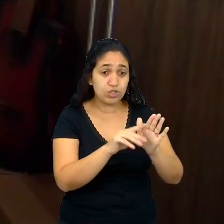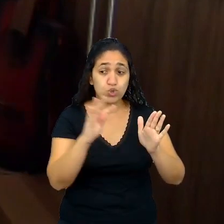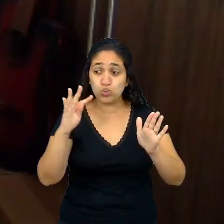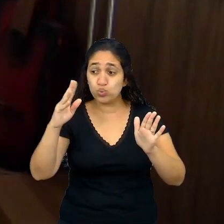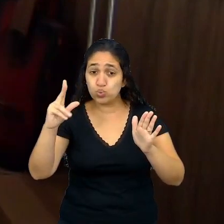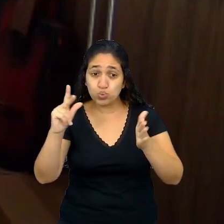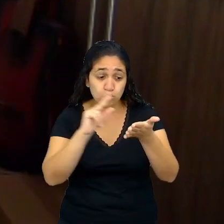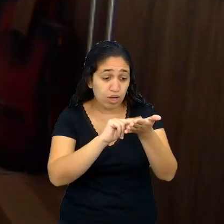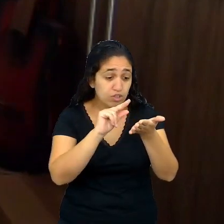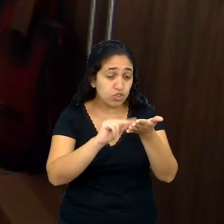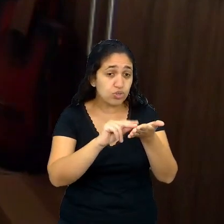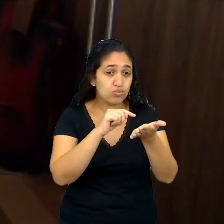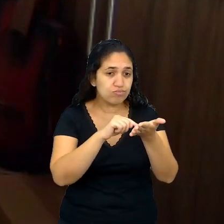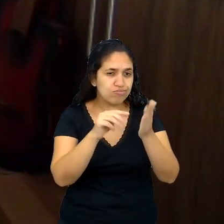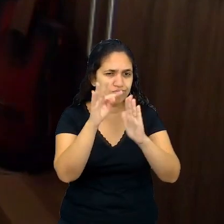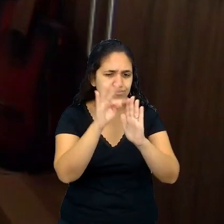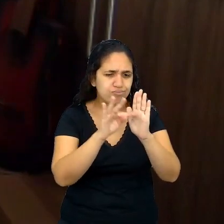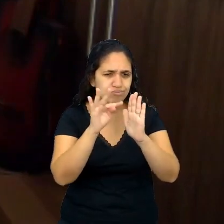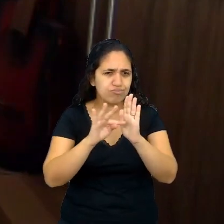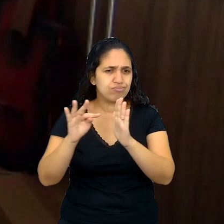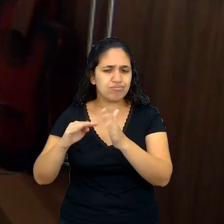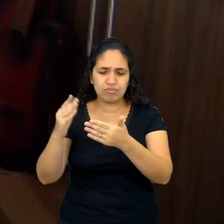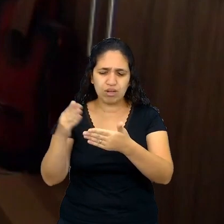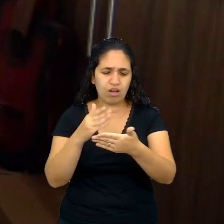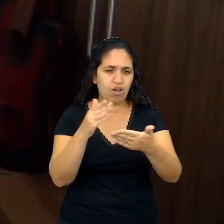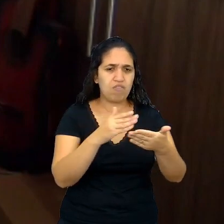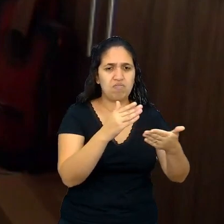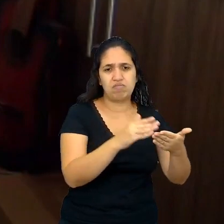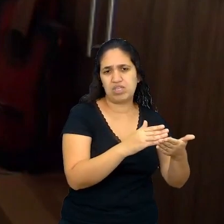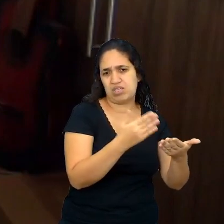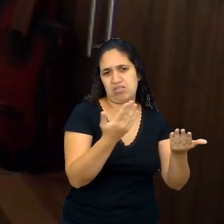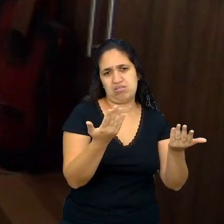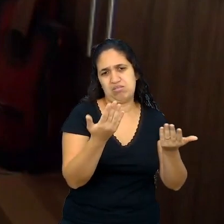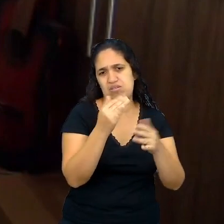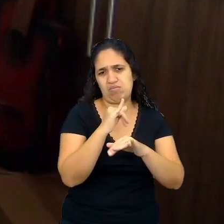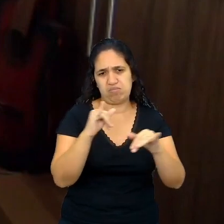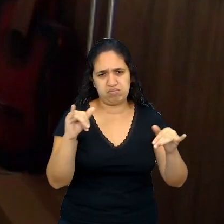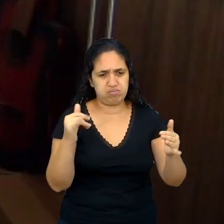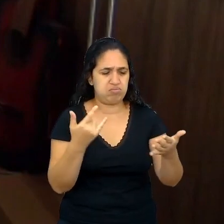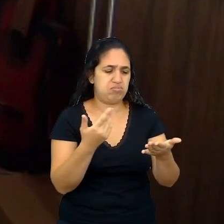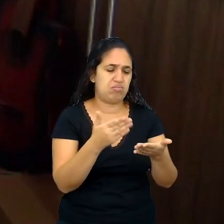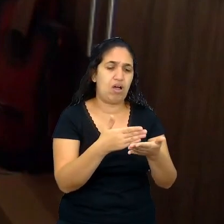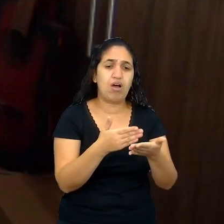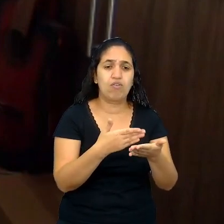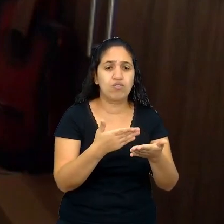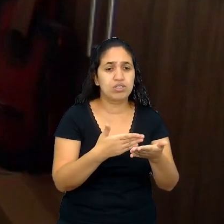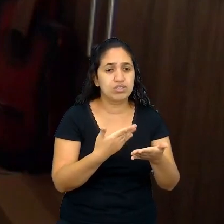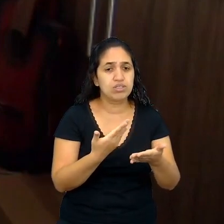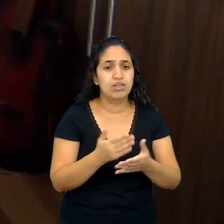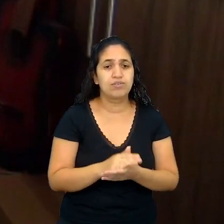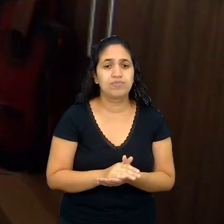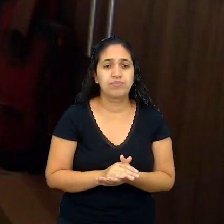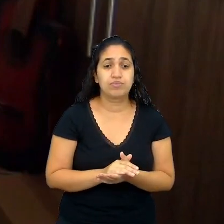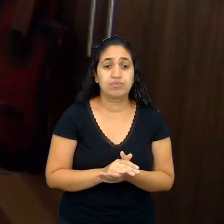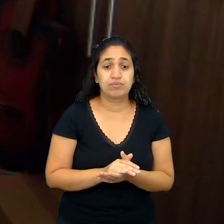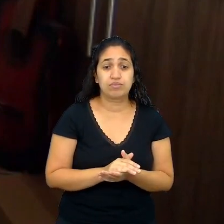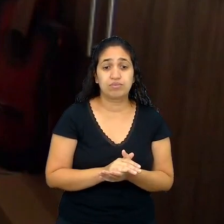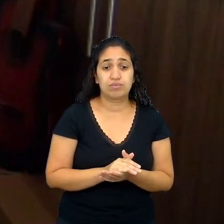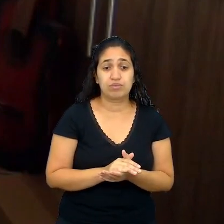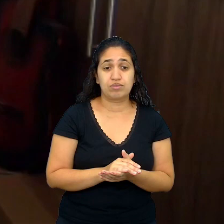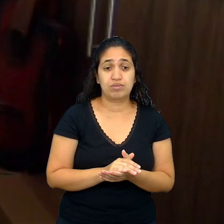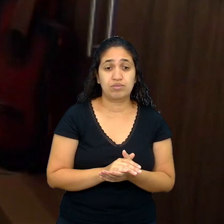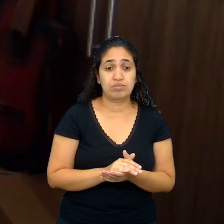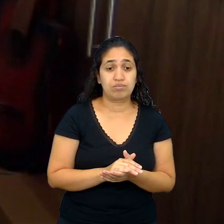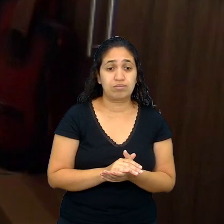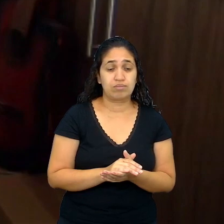vêm saindo em revistas indexadas, em revistas que têm aí a avaliação por pares,